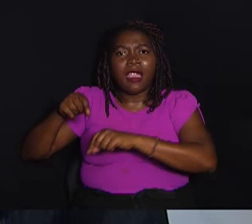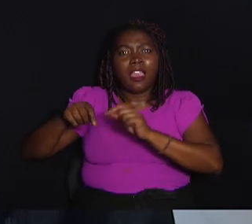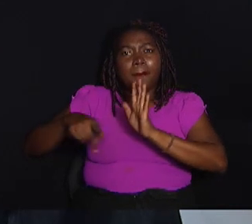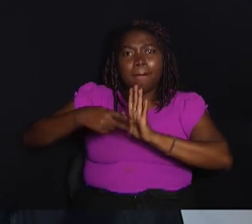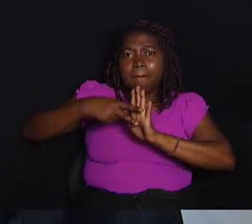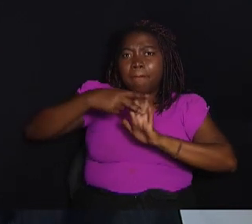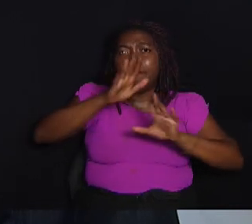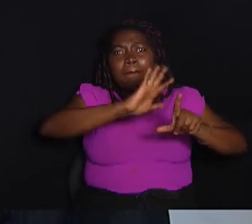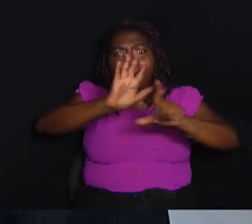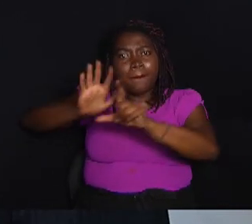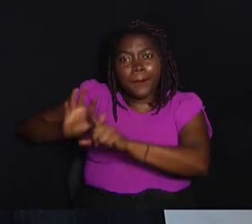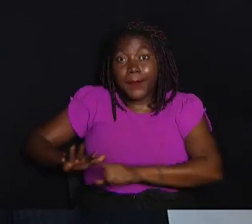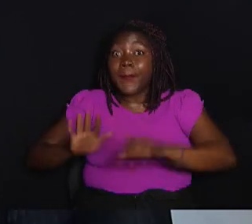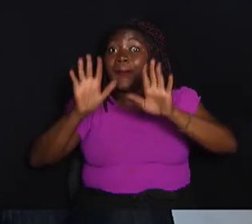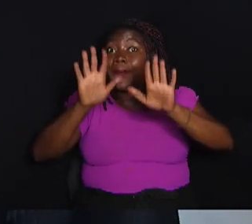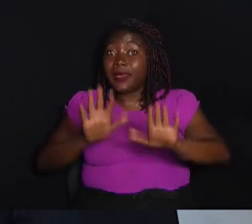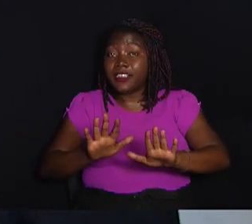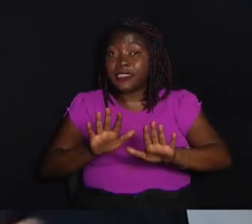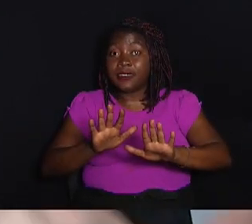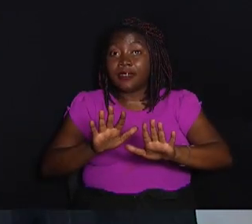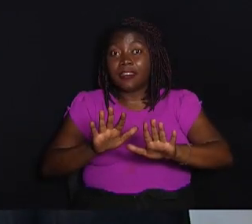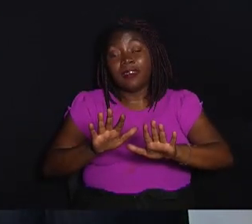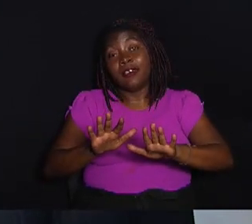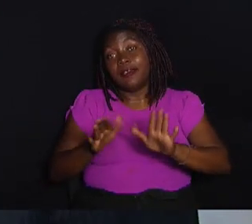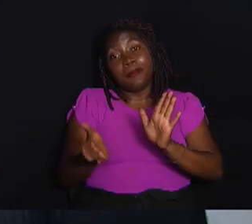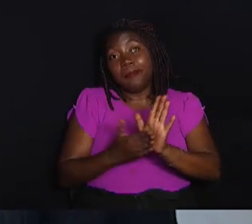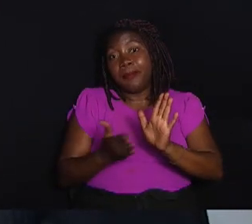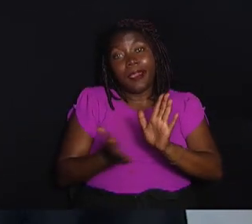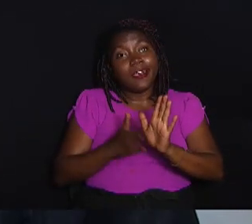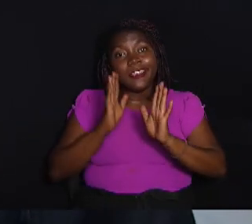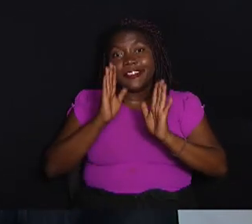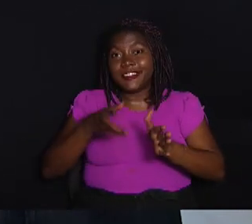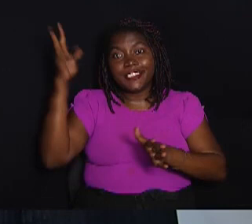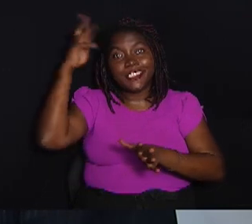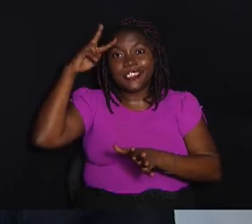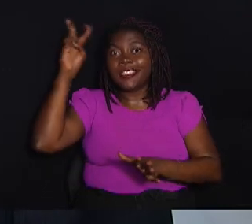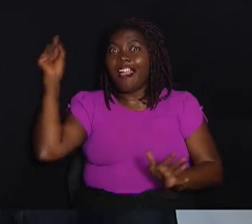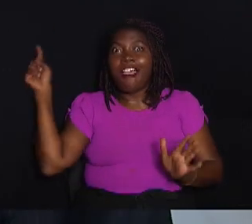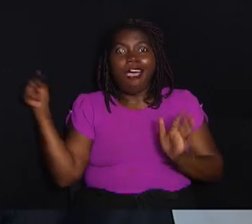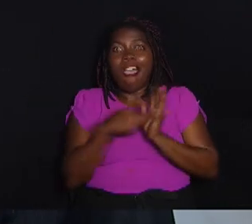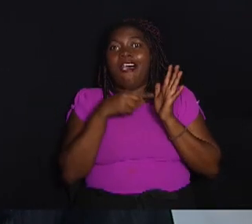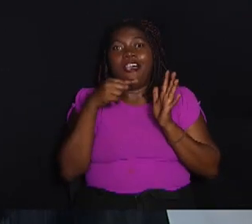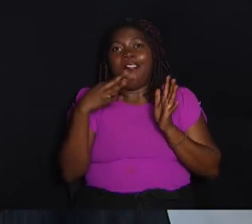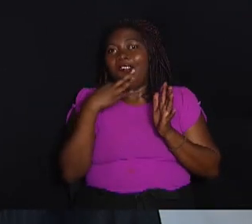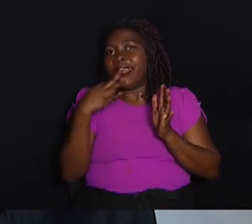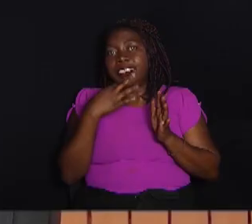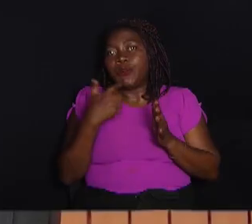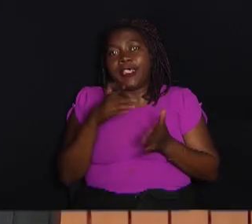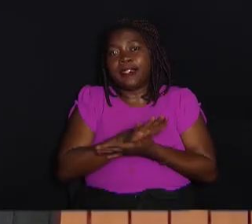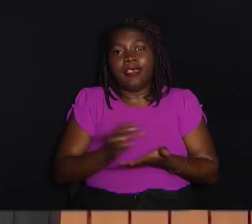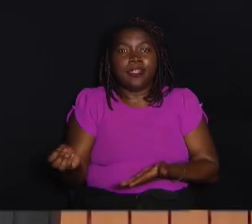setores que tem mas eh São pautas que já são históricas e conhecidas e não não tem nada de novo nesse